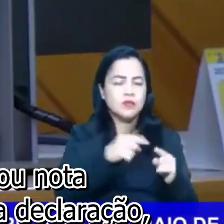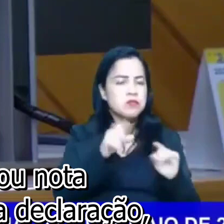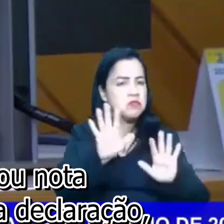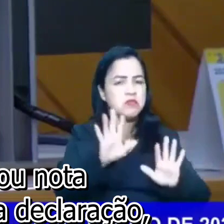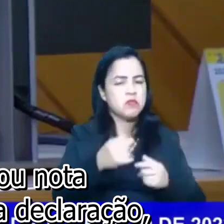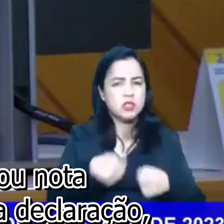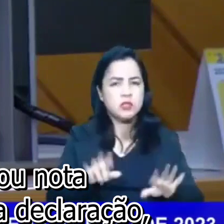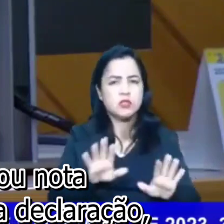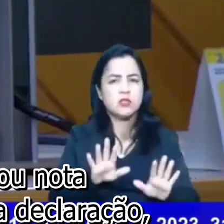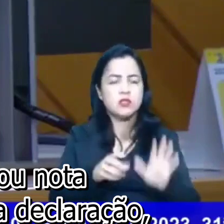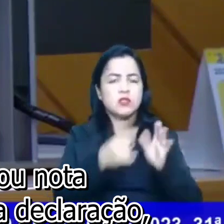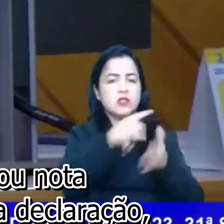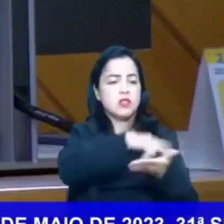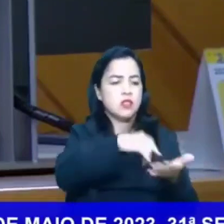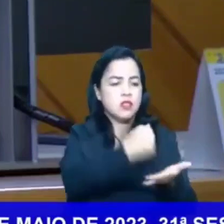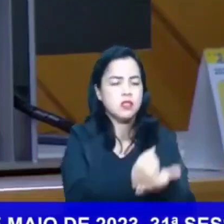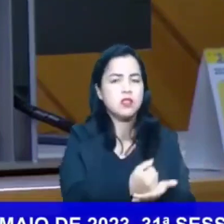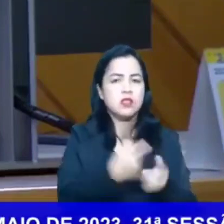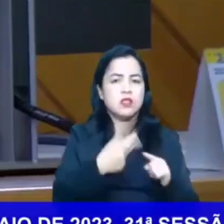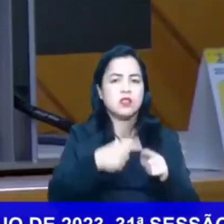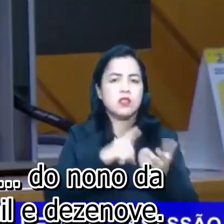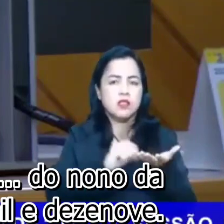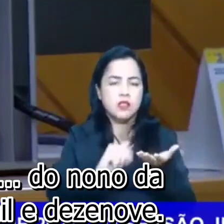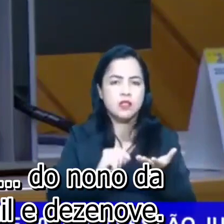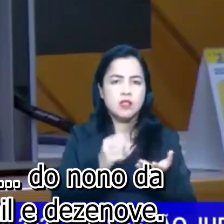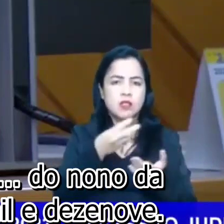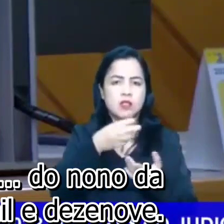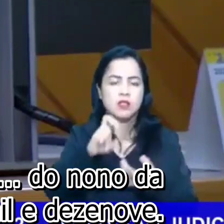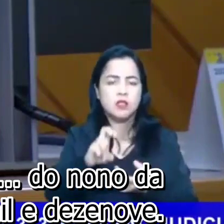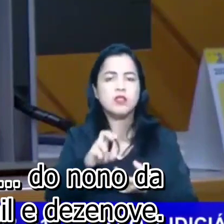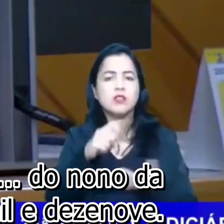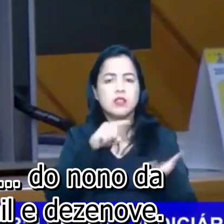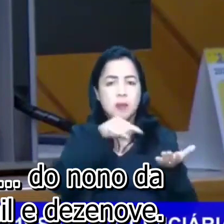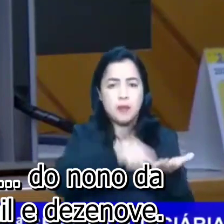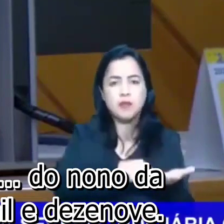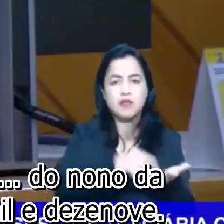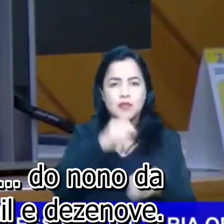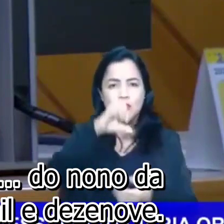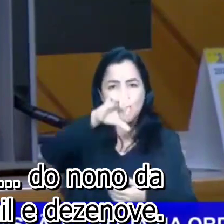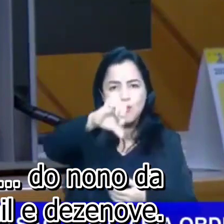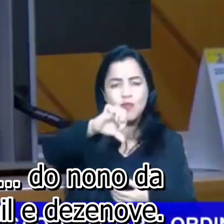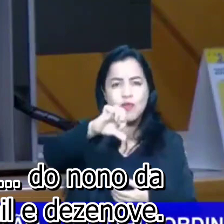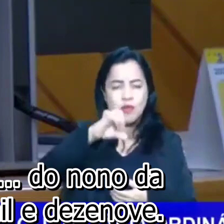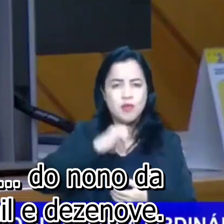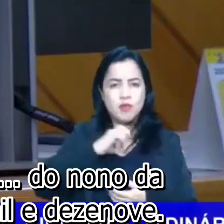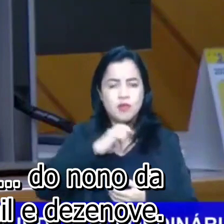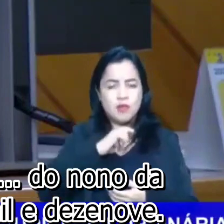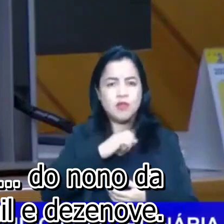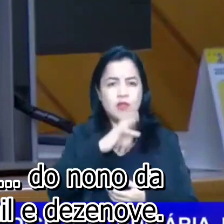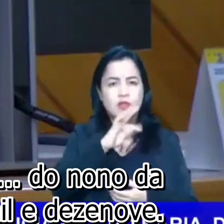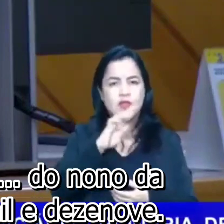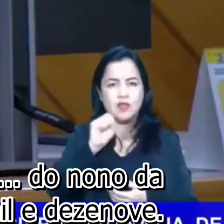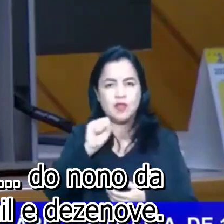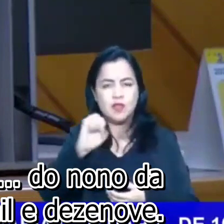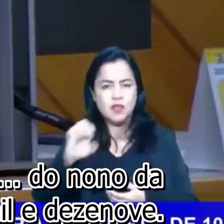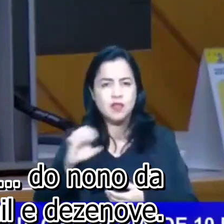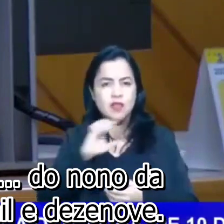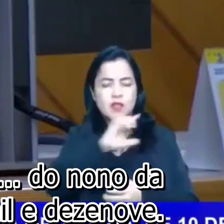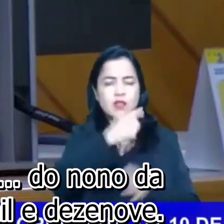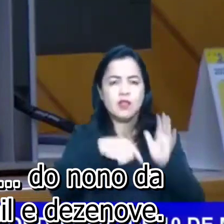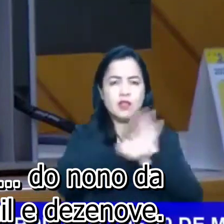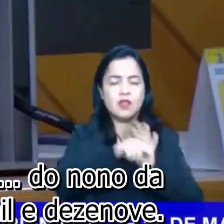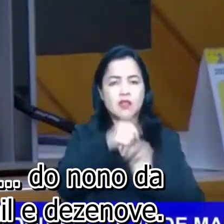necessária a declaração nos termos do artigo 35, parágrafo 9º da Resolução TSE 23607